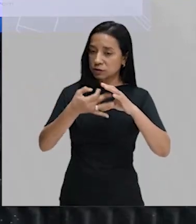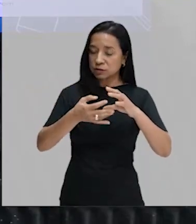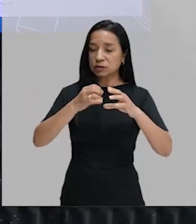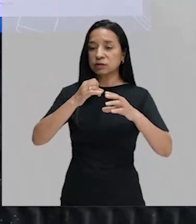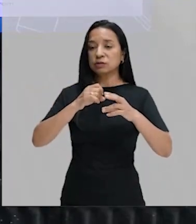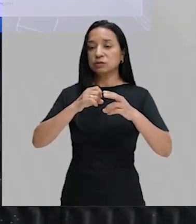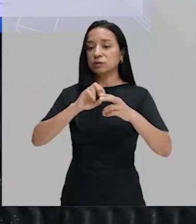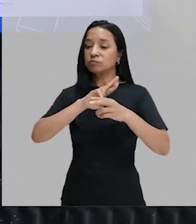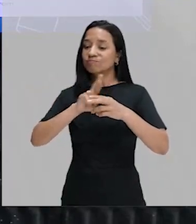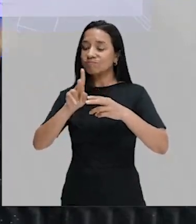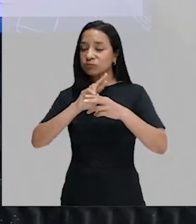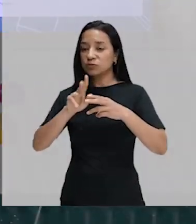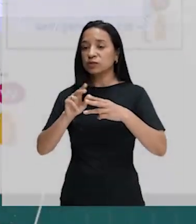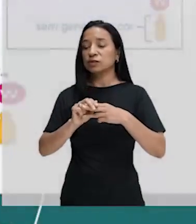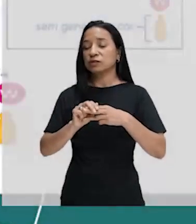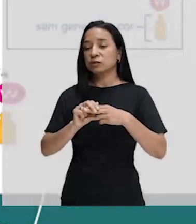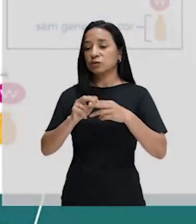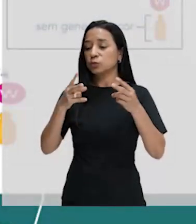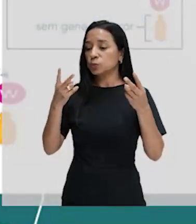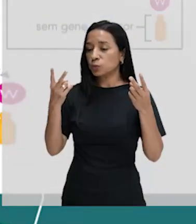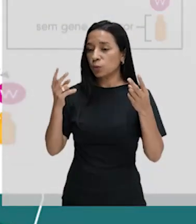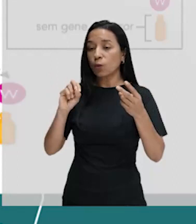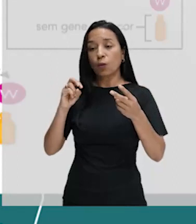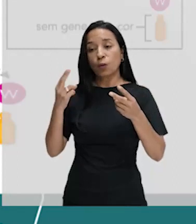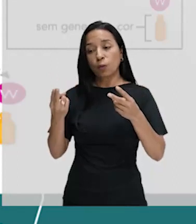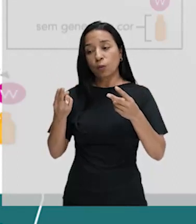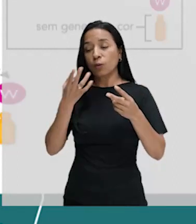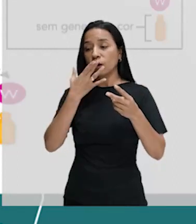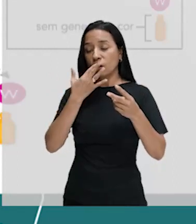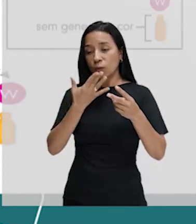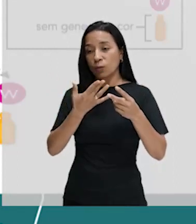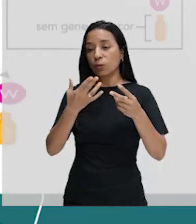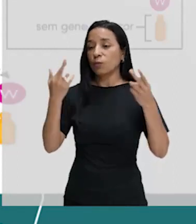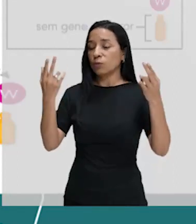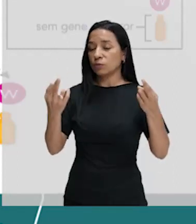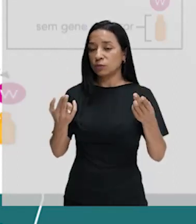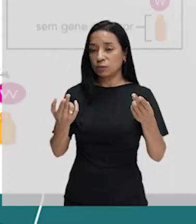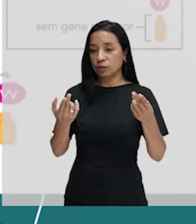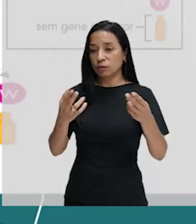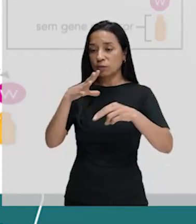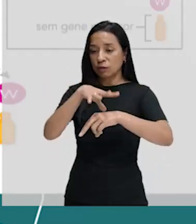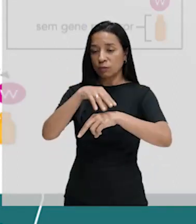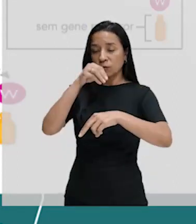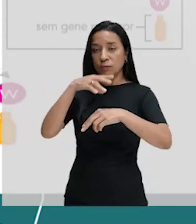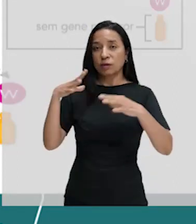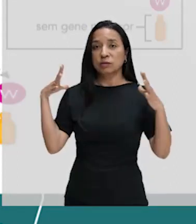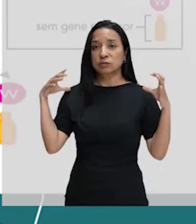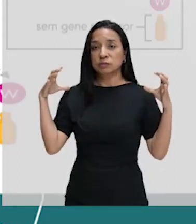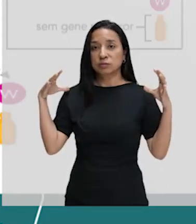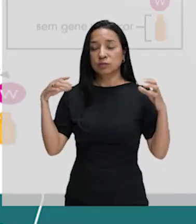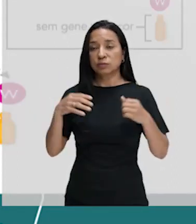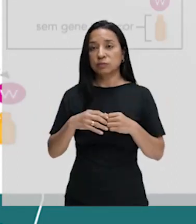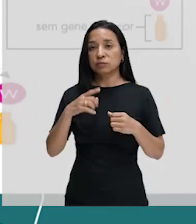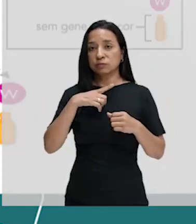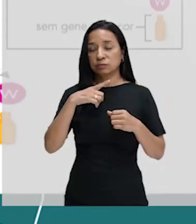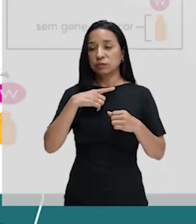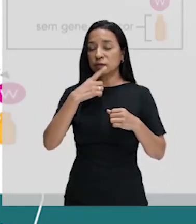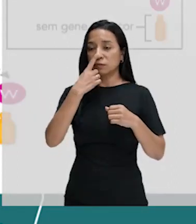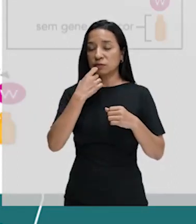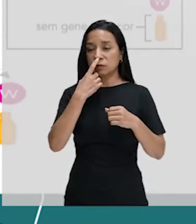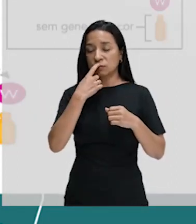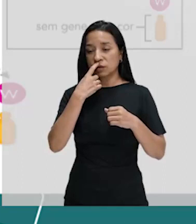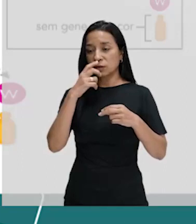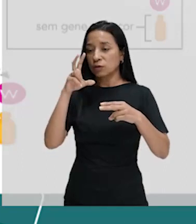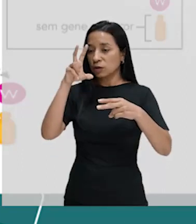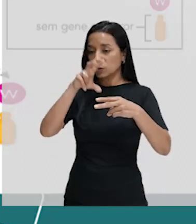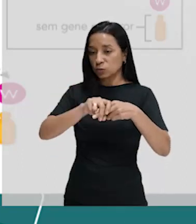diferentes aqui que determinam a mesma característica, que é a cor da plumagem desses pombos. Então eu tenho o vermelho é